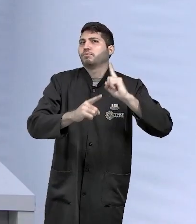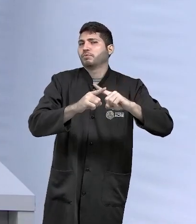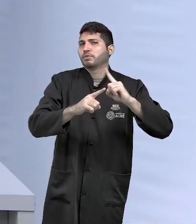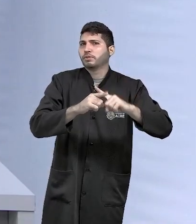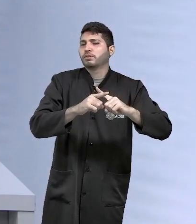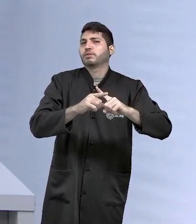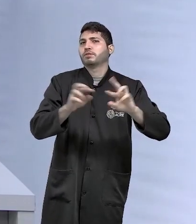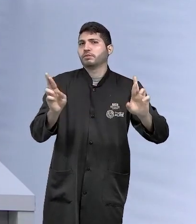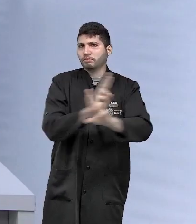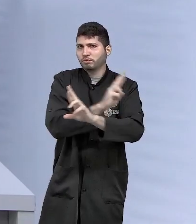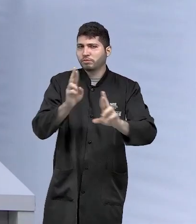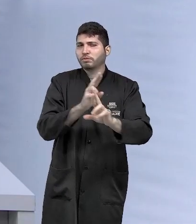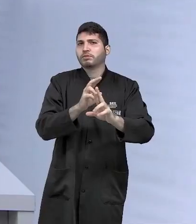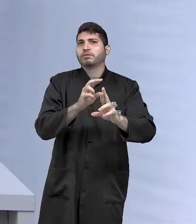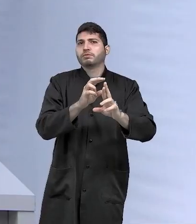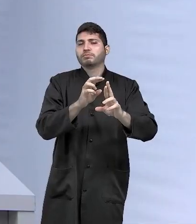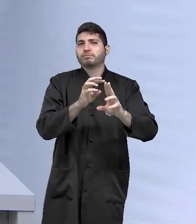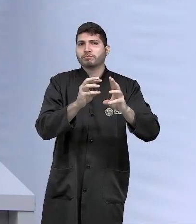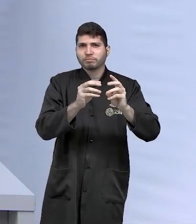da história,